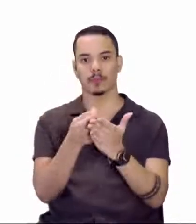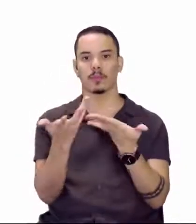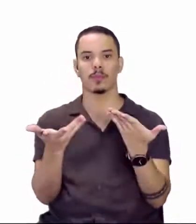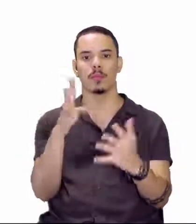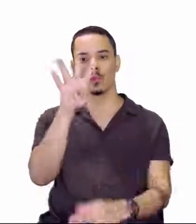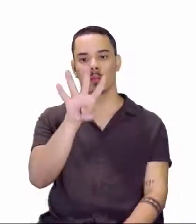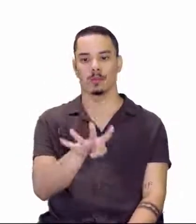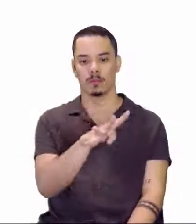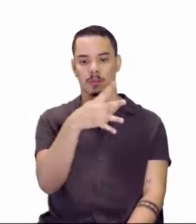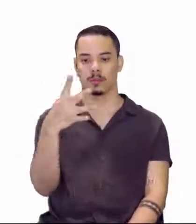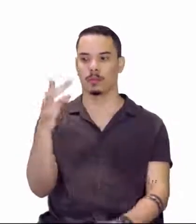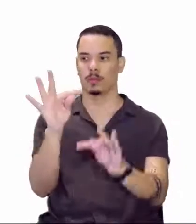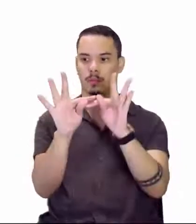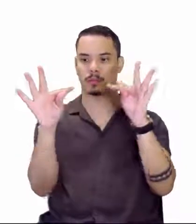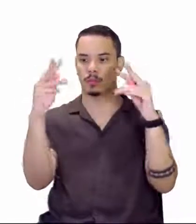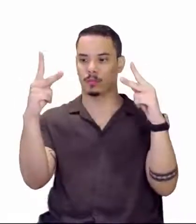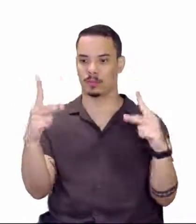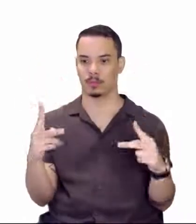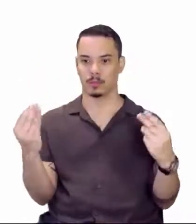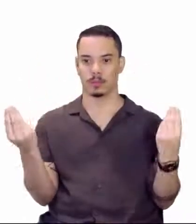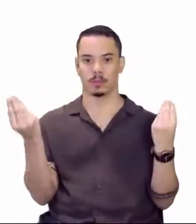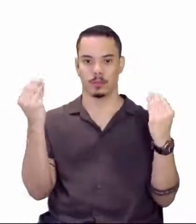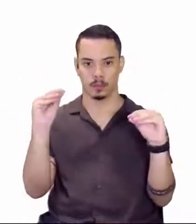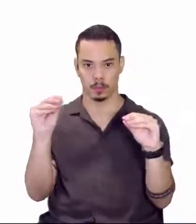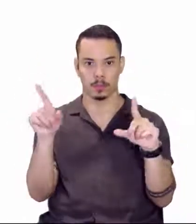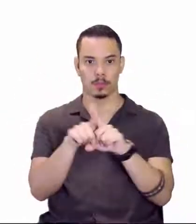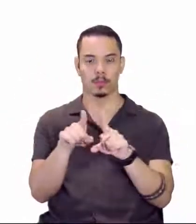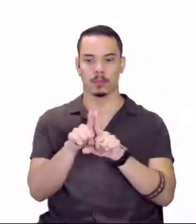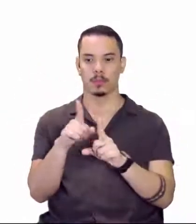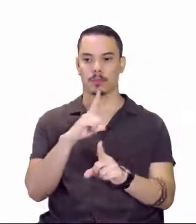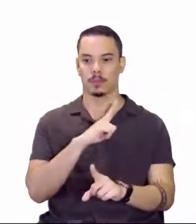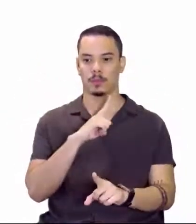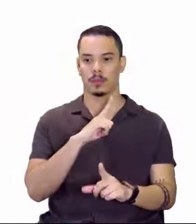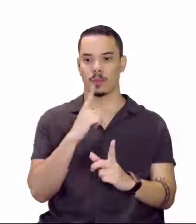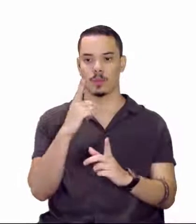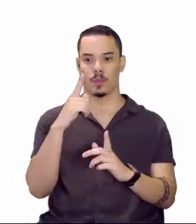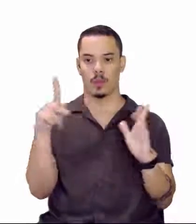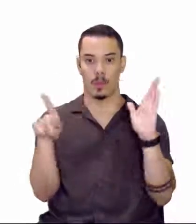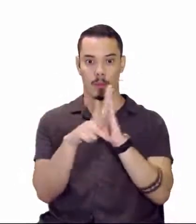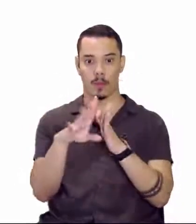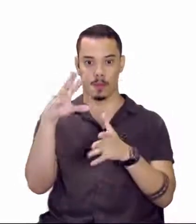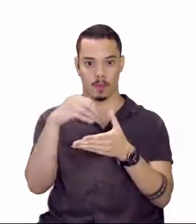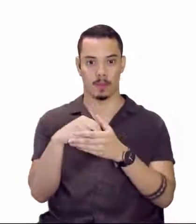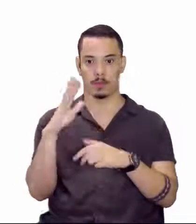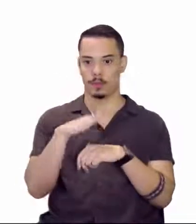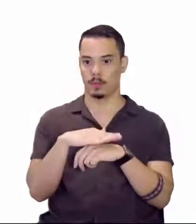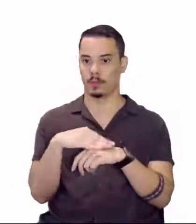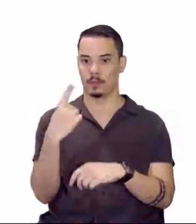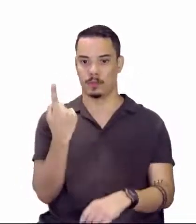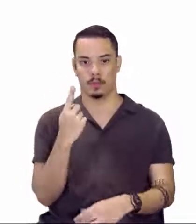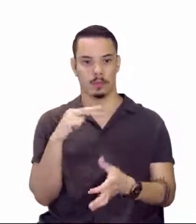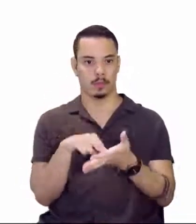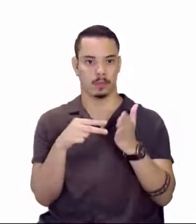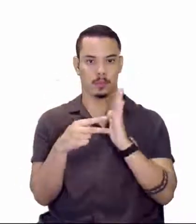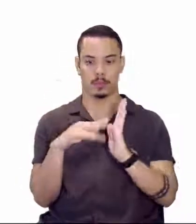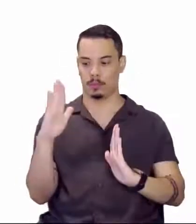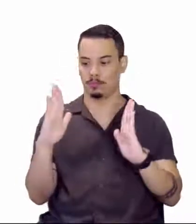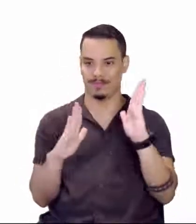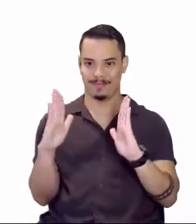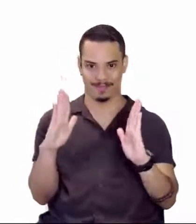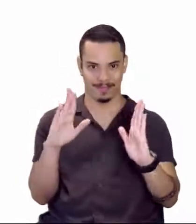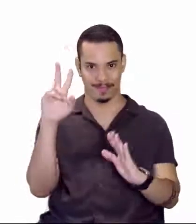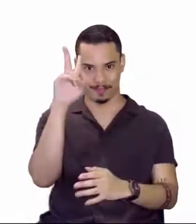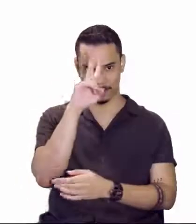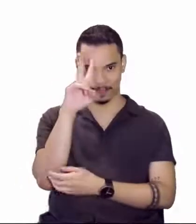ele está. E o nível em si indica o período que ele se